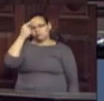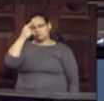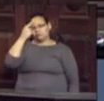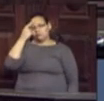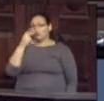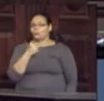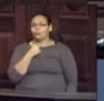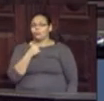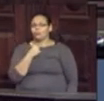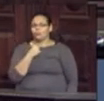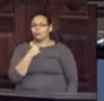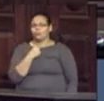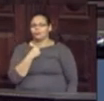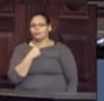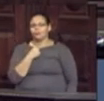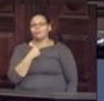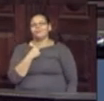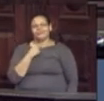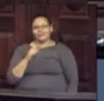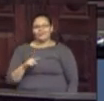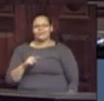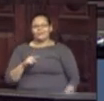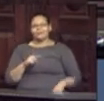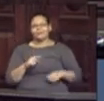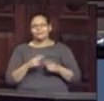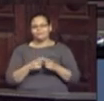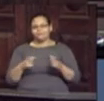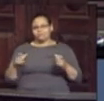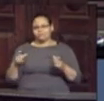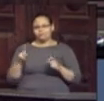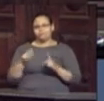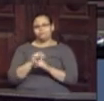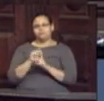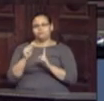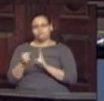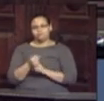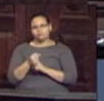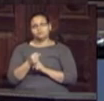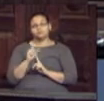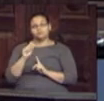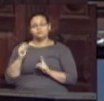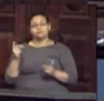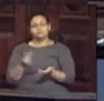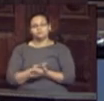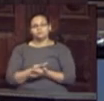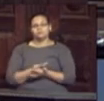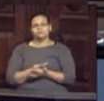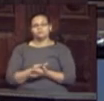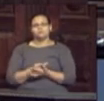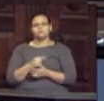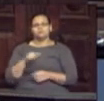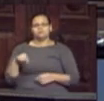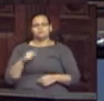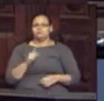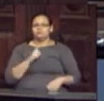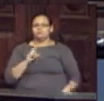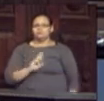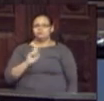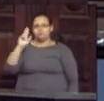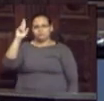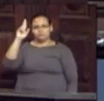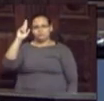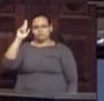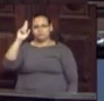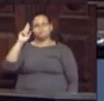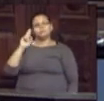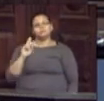que não pode é aumentar a distância entre o parlamento e a sociedade, e isto que aconteceu aqui contribui. Nós somos representantes, e o Instituto